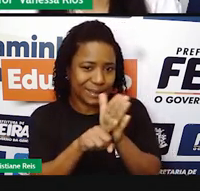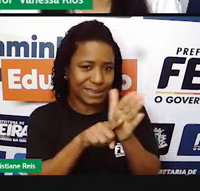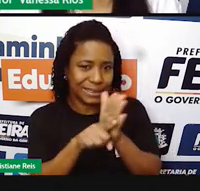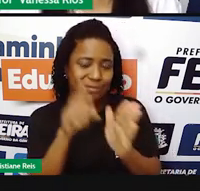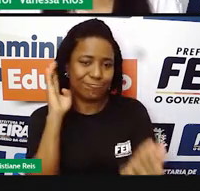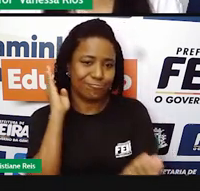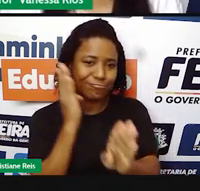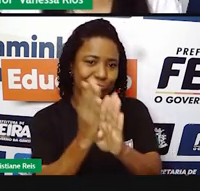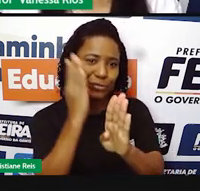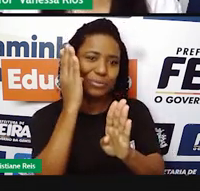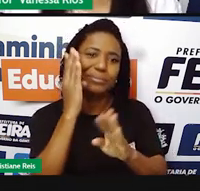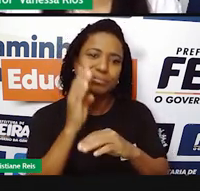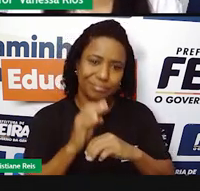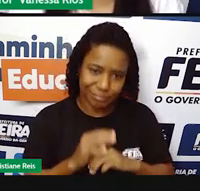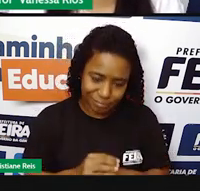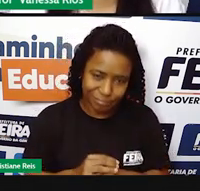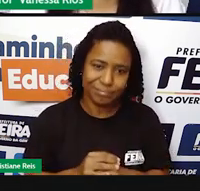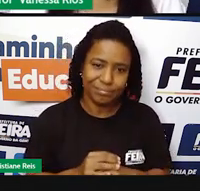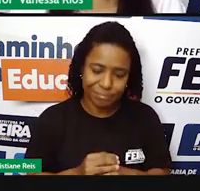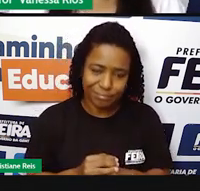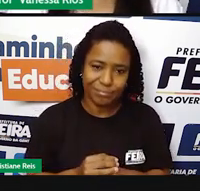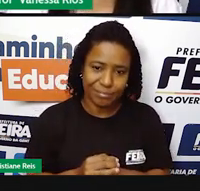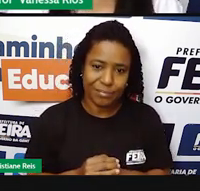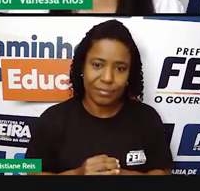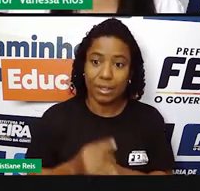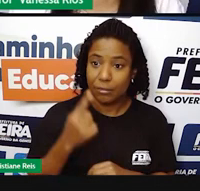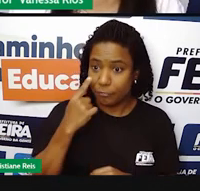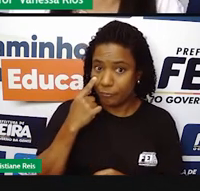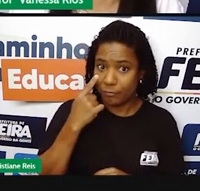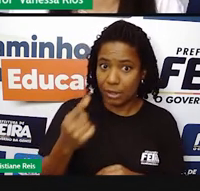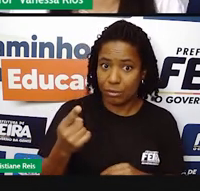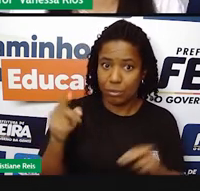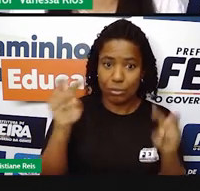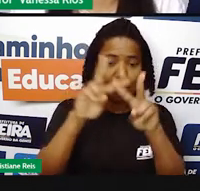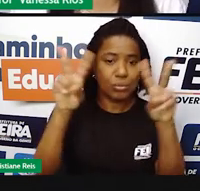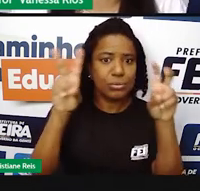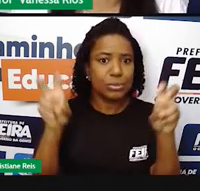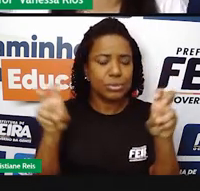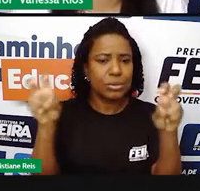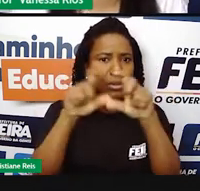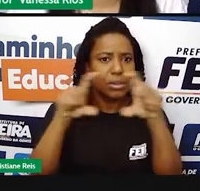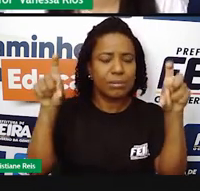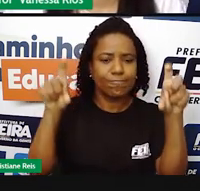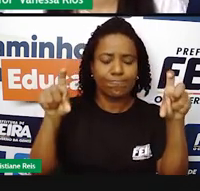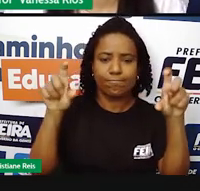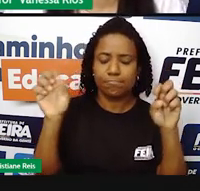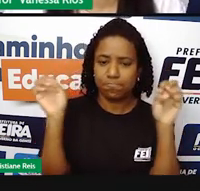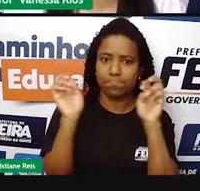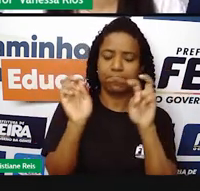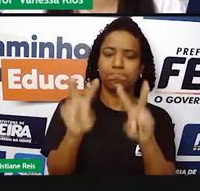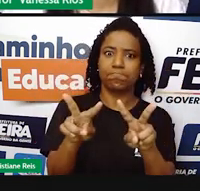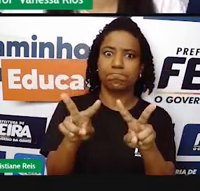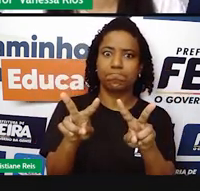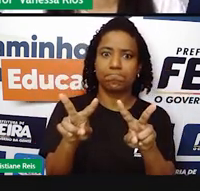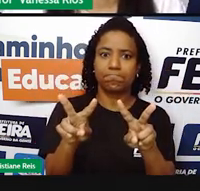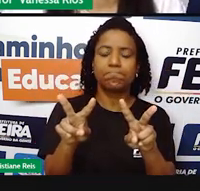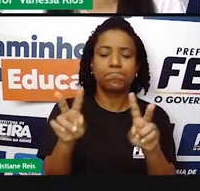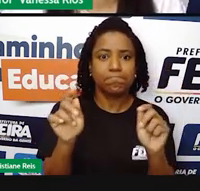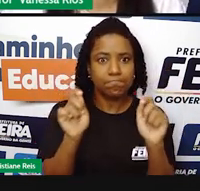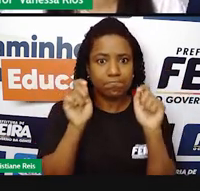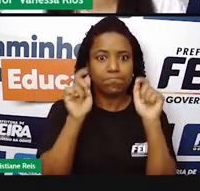Desse título, que ele aparece, ó, em destaque, né, na intenção de chamar a atenção do